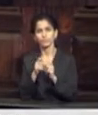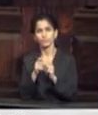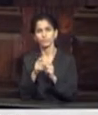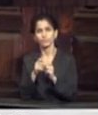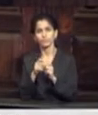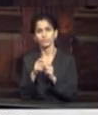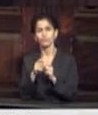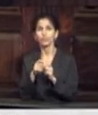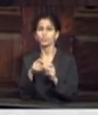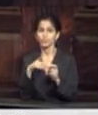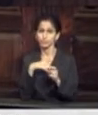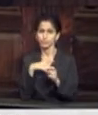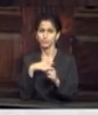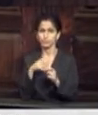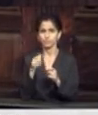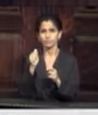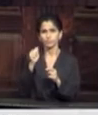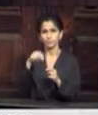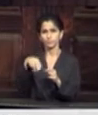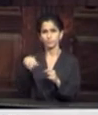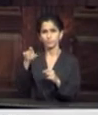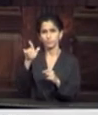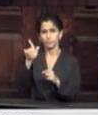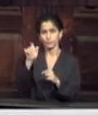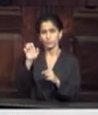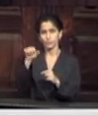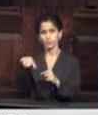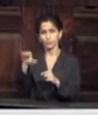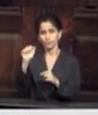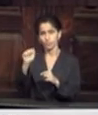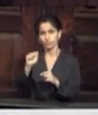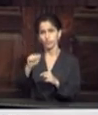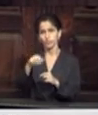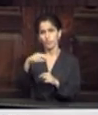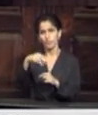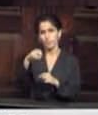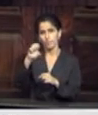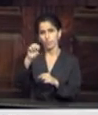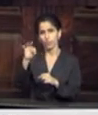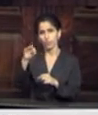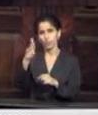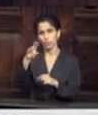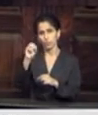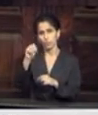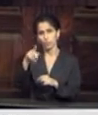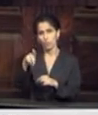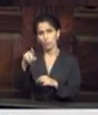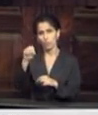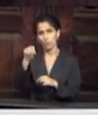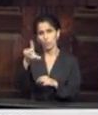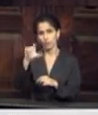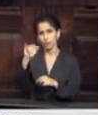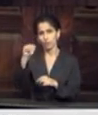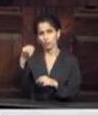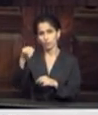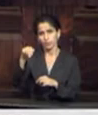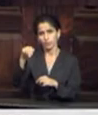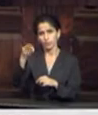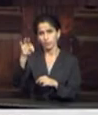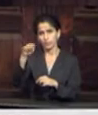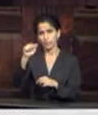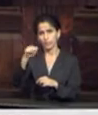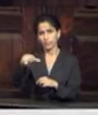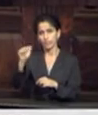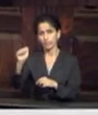agência metropolitana. Esse debate tem que voltar, deputado Geraldo Moreira, porque, na verdade, há um conjunto de municípios na região metropolitana